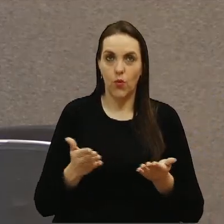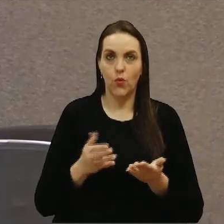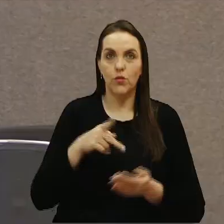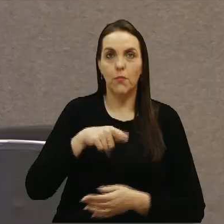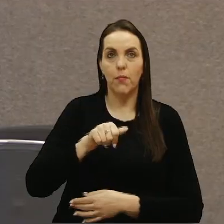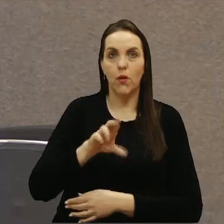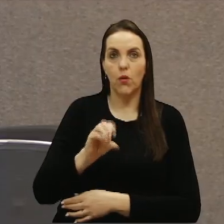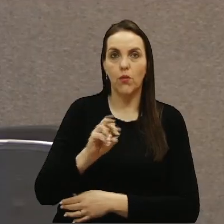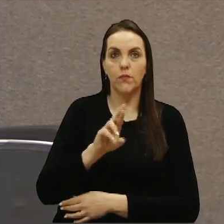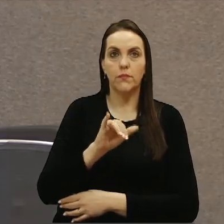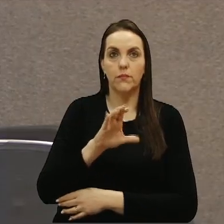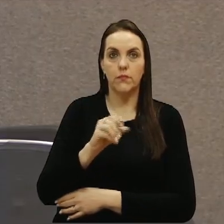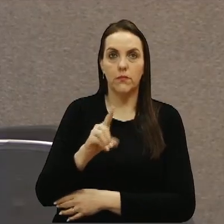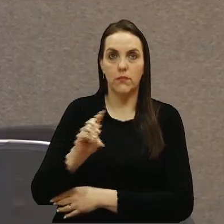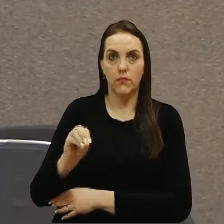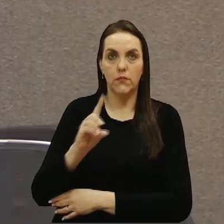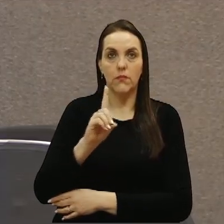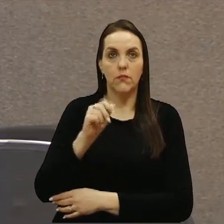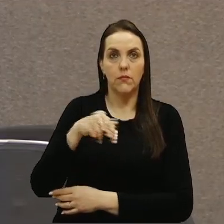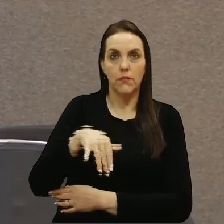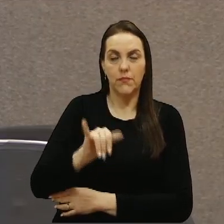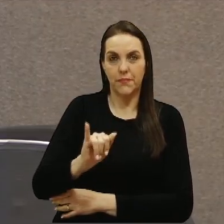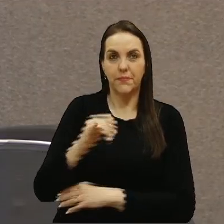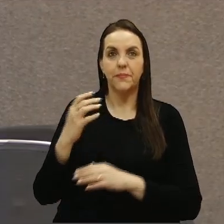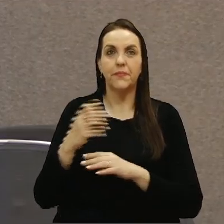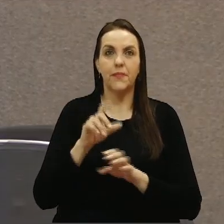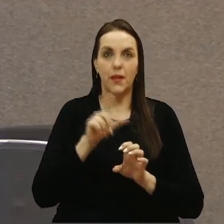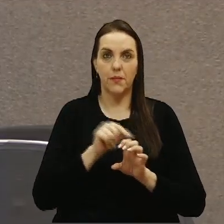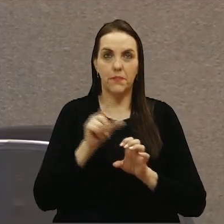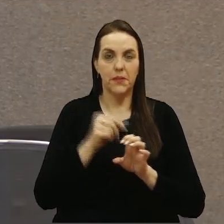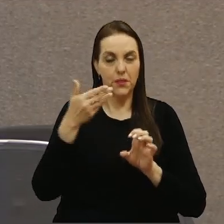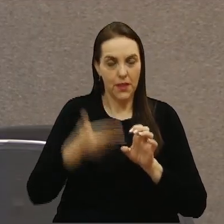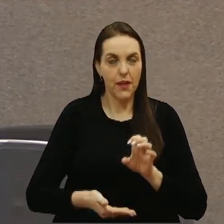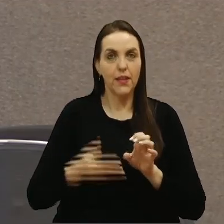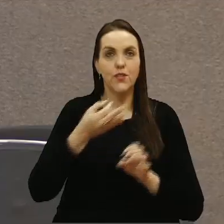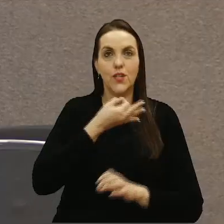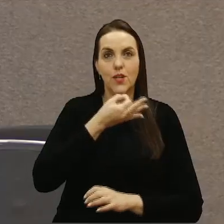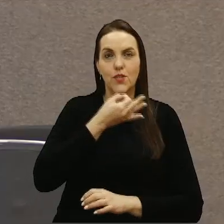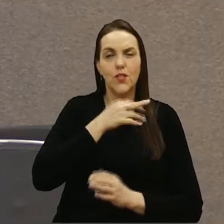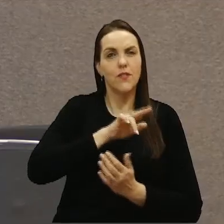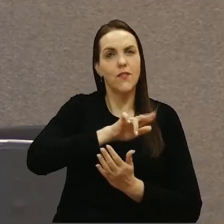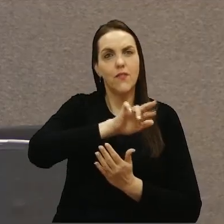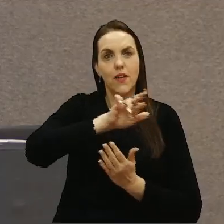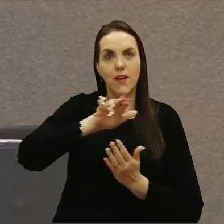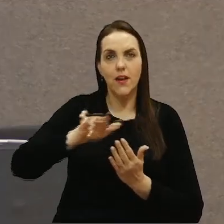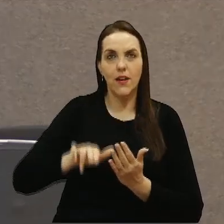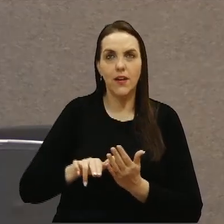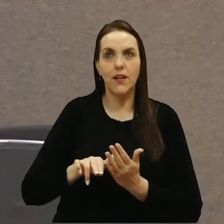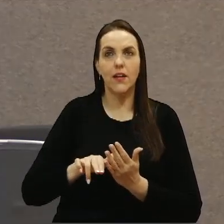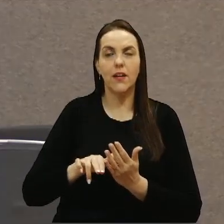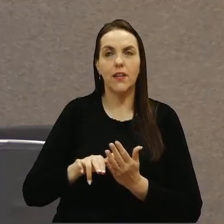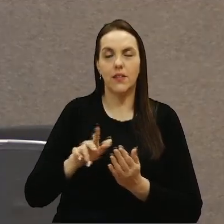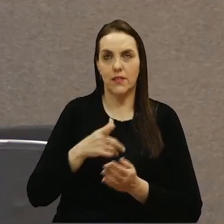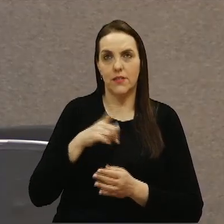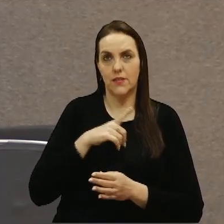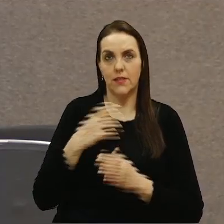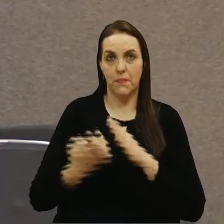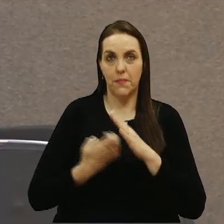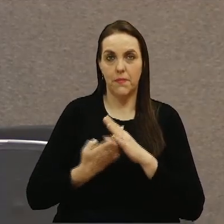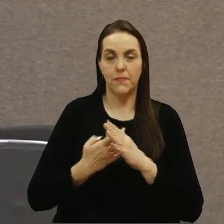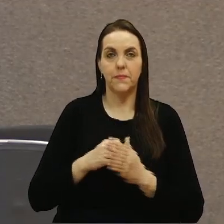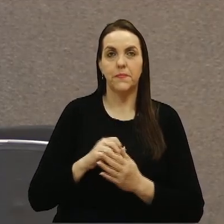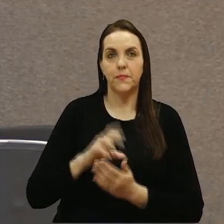Ricardo Dani é um empresário aqui de Caxias do Sul, com várias... dono da